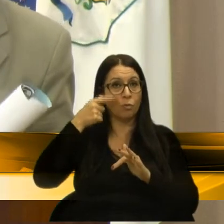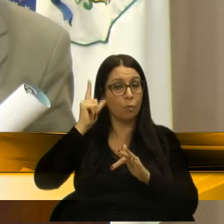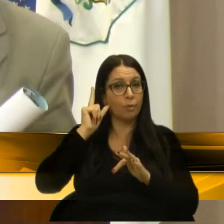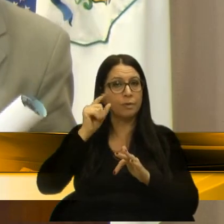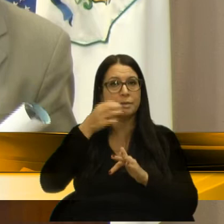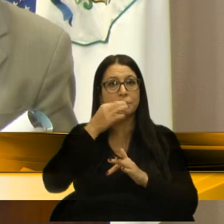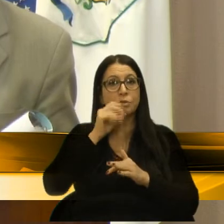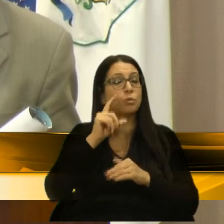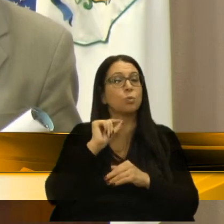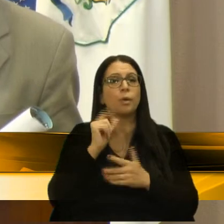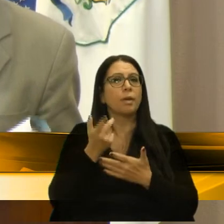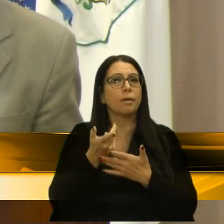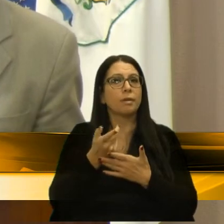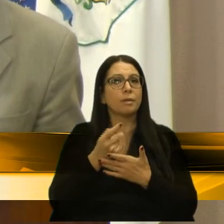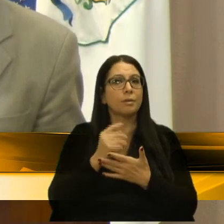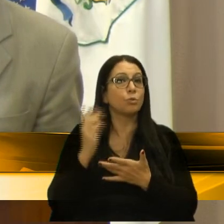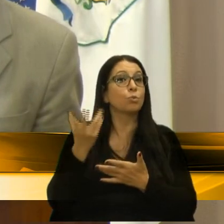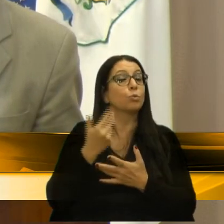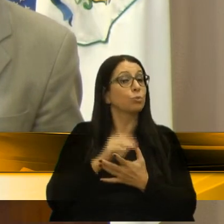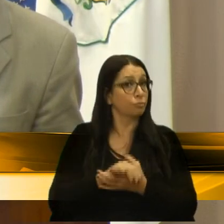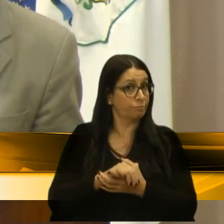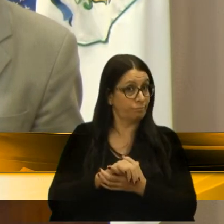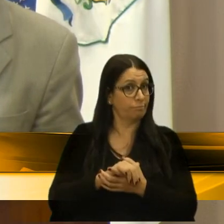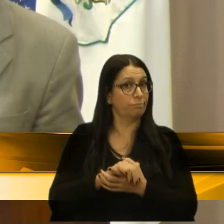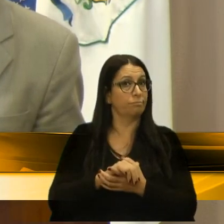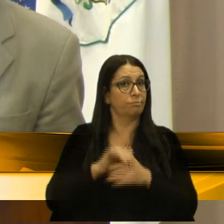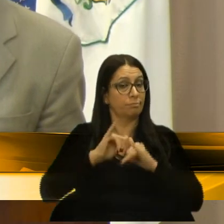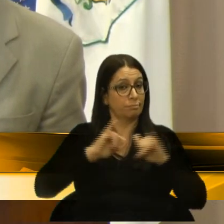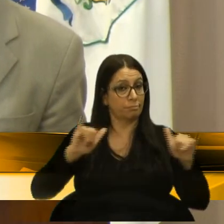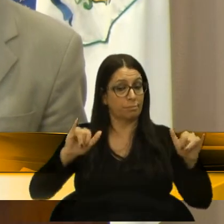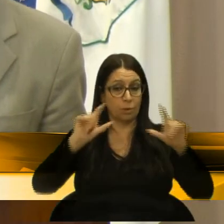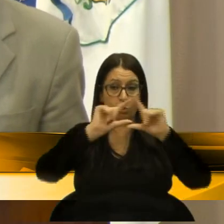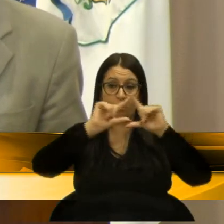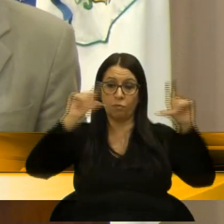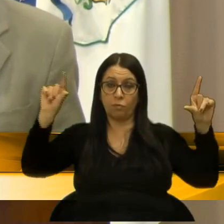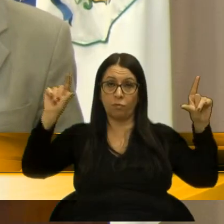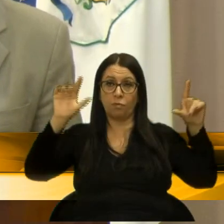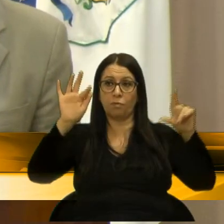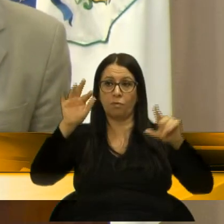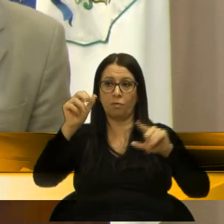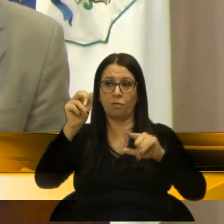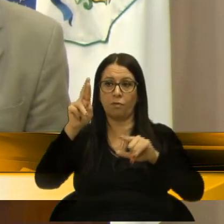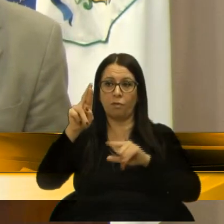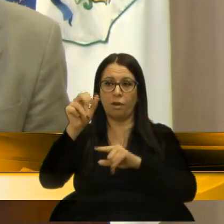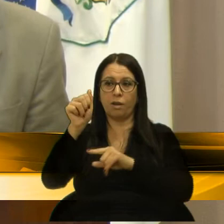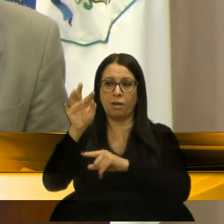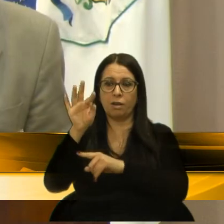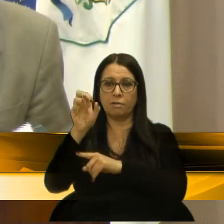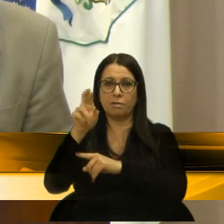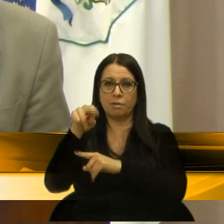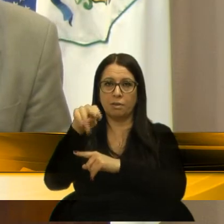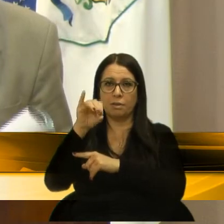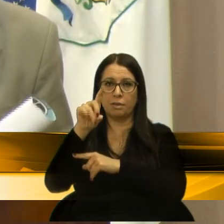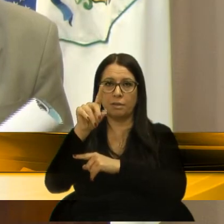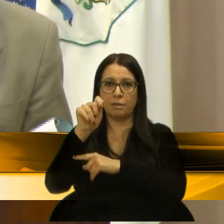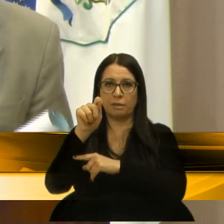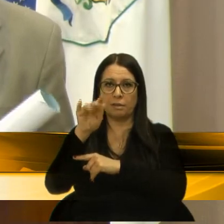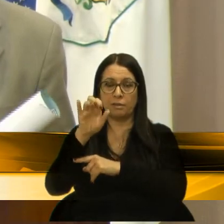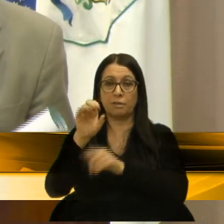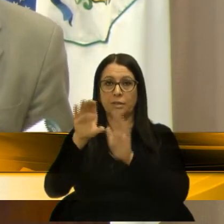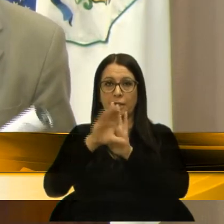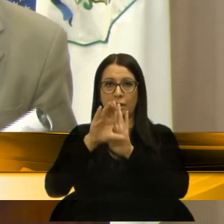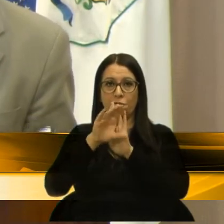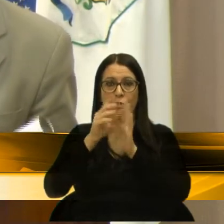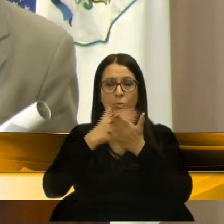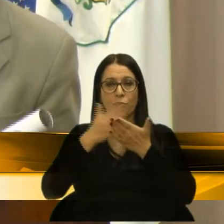o que isso tem a ver? Tudo com a campanha da fraternidade que nós estamos iniciou ontem. E mais